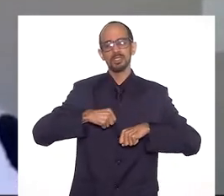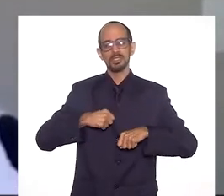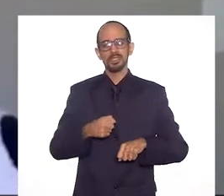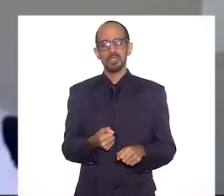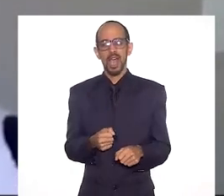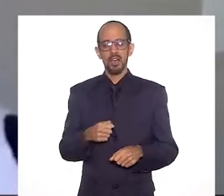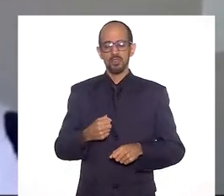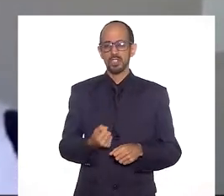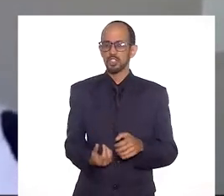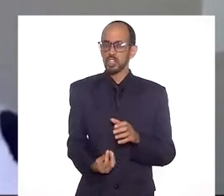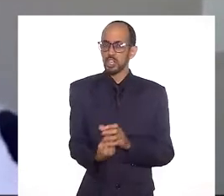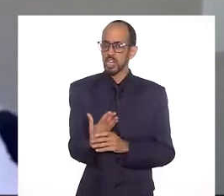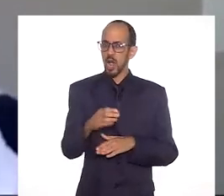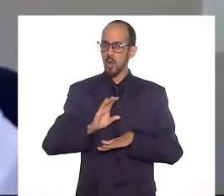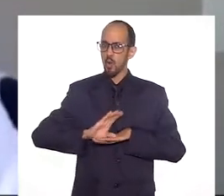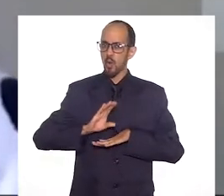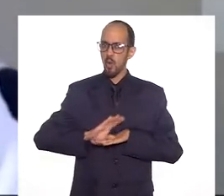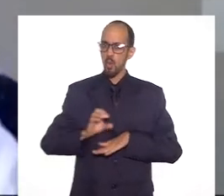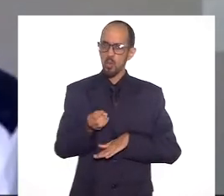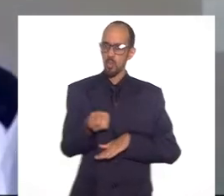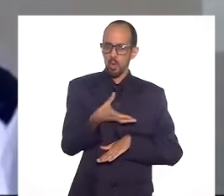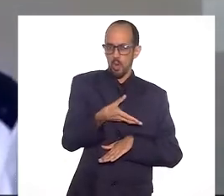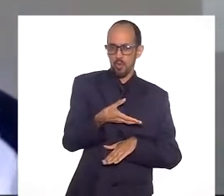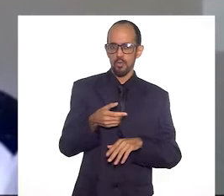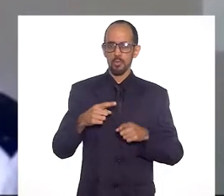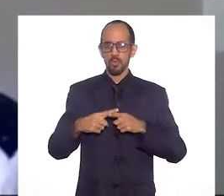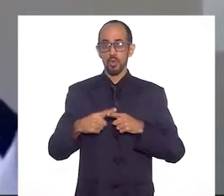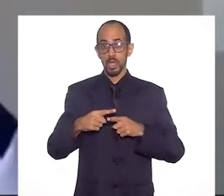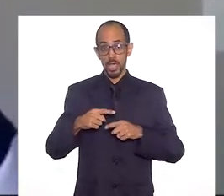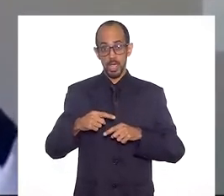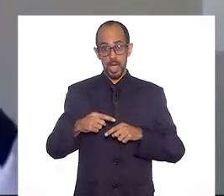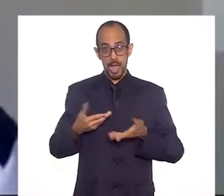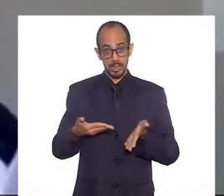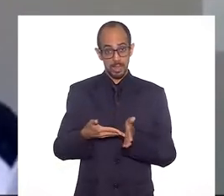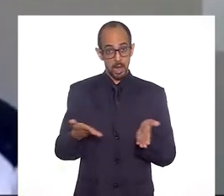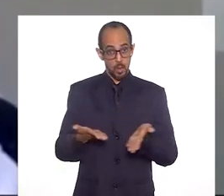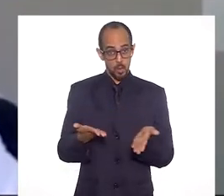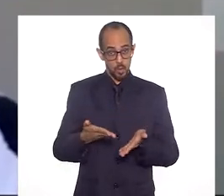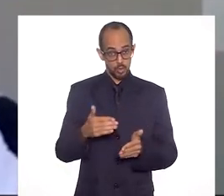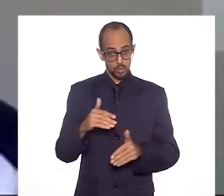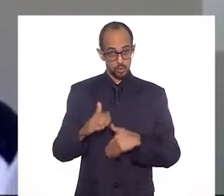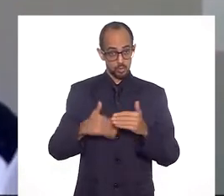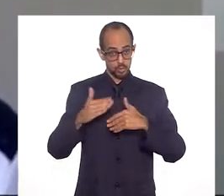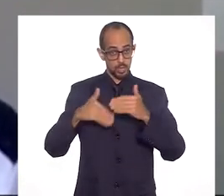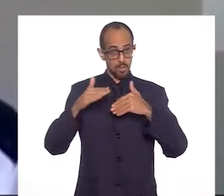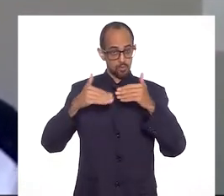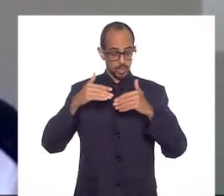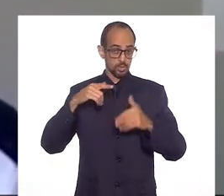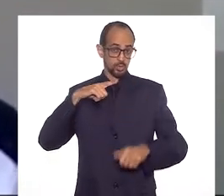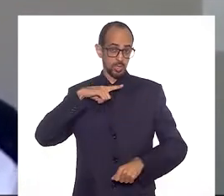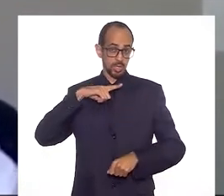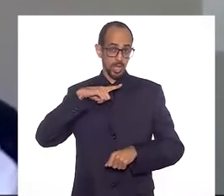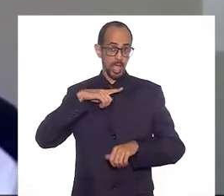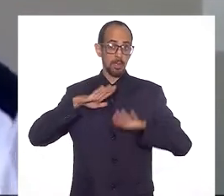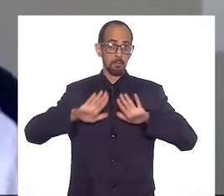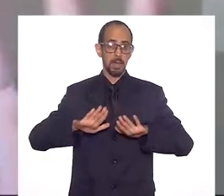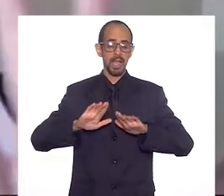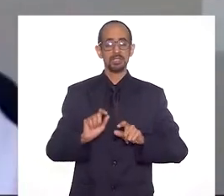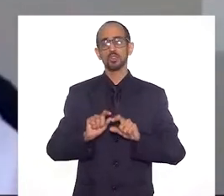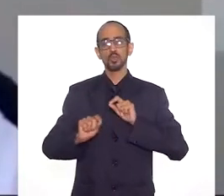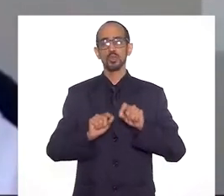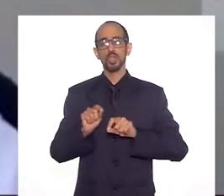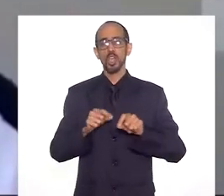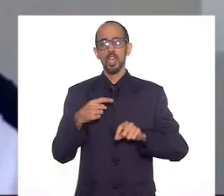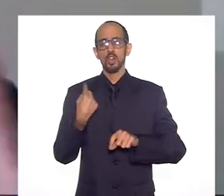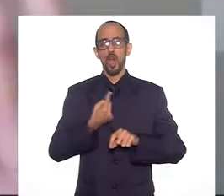essa atualização, porque até hoje, apesar dos avanços que a gente teve em todo esse ecossistema, a gente